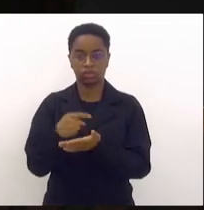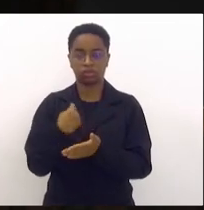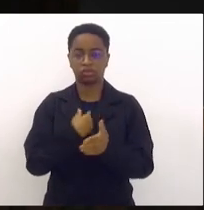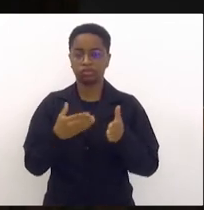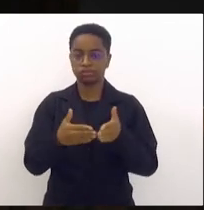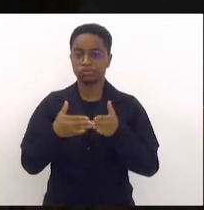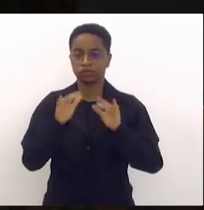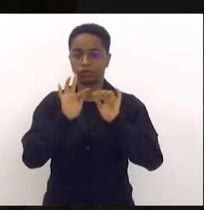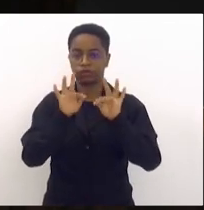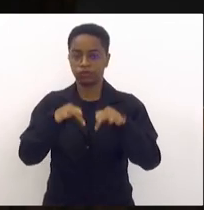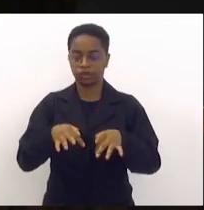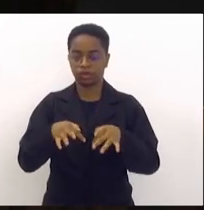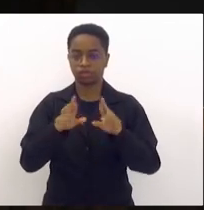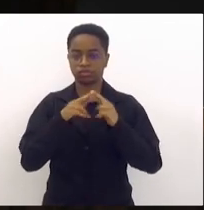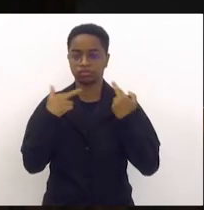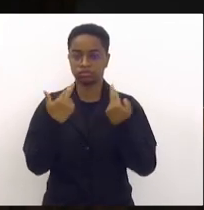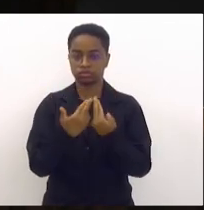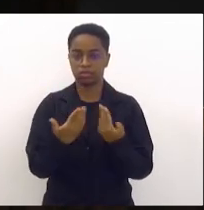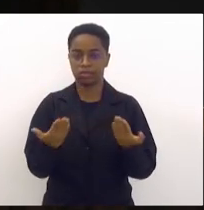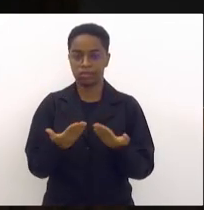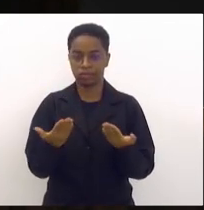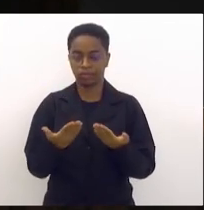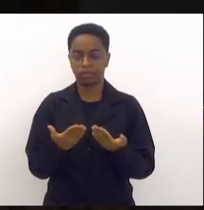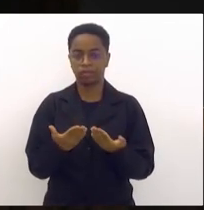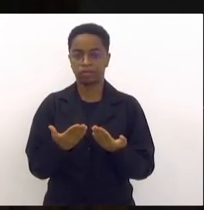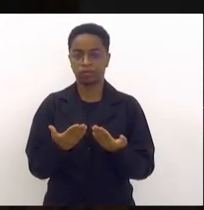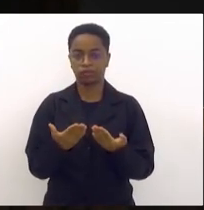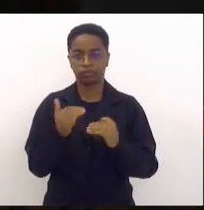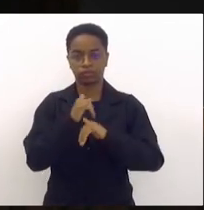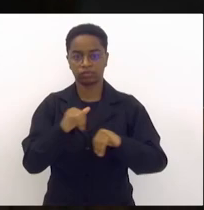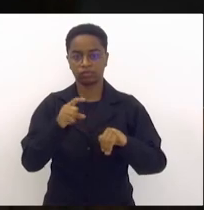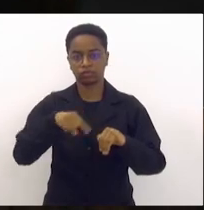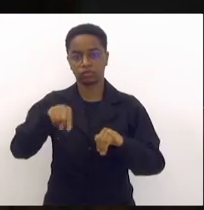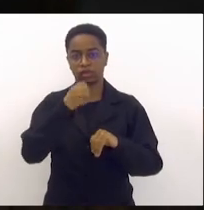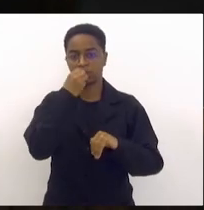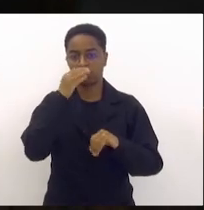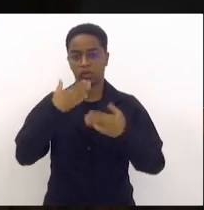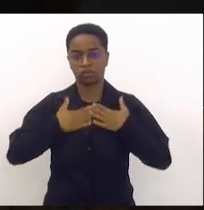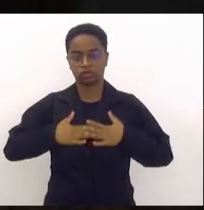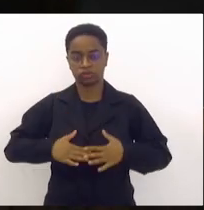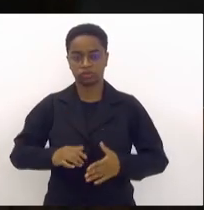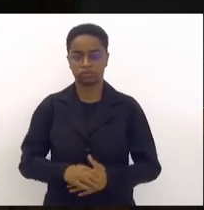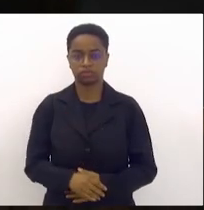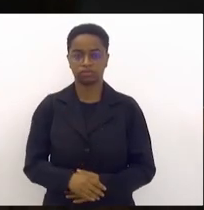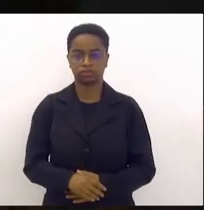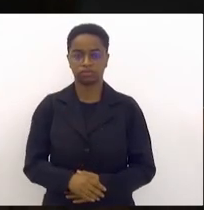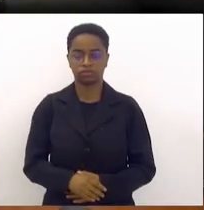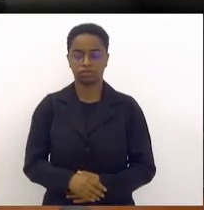presidência declara encerrada a presente sessão, desejando a todos um bom descanso.